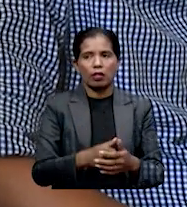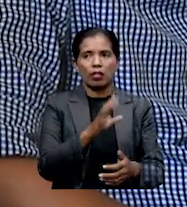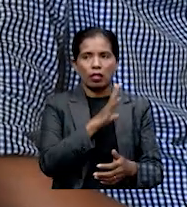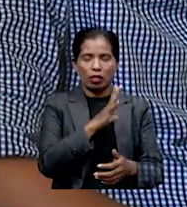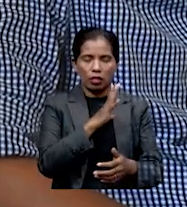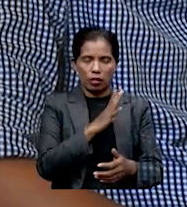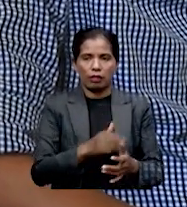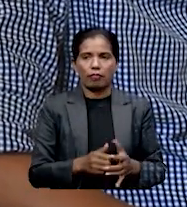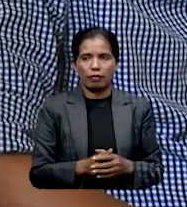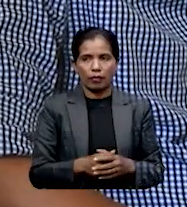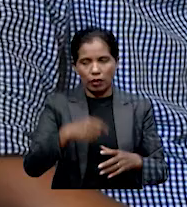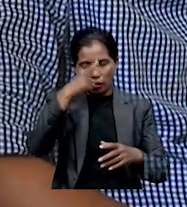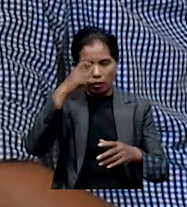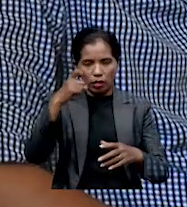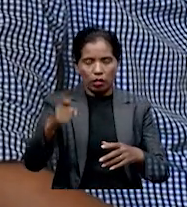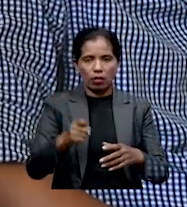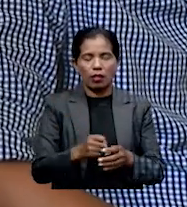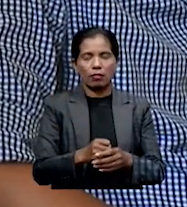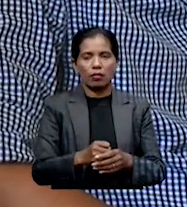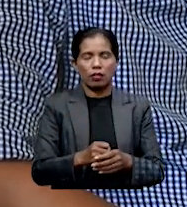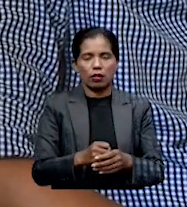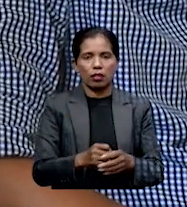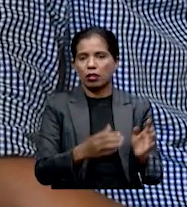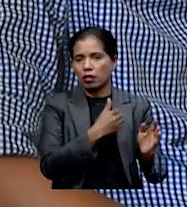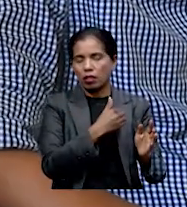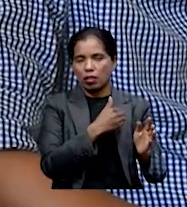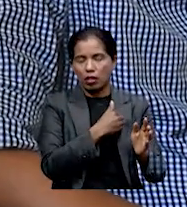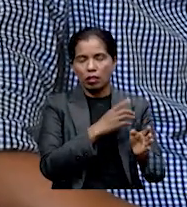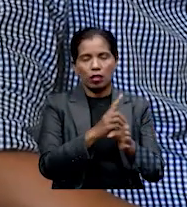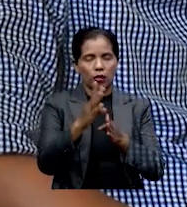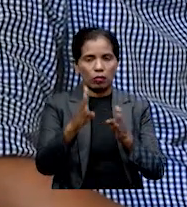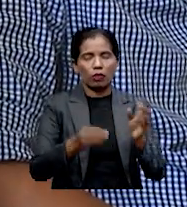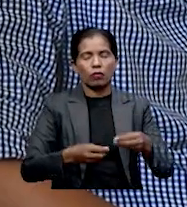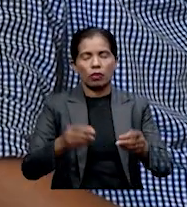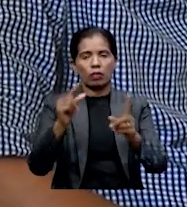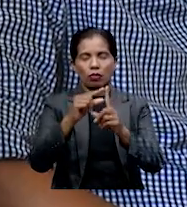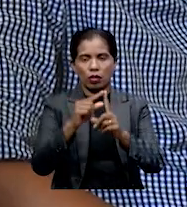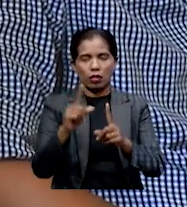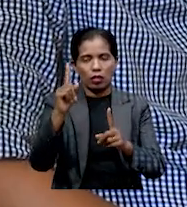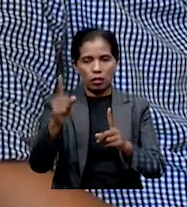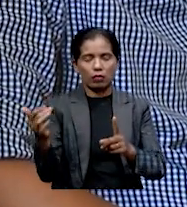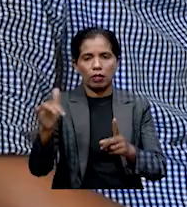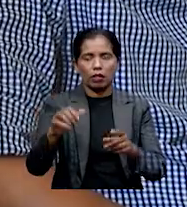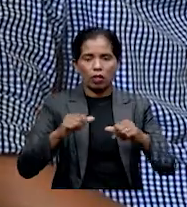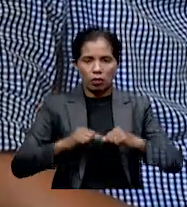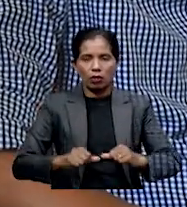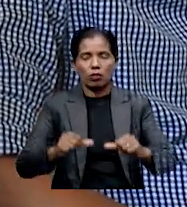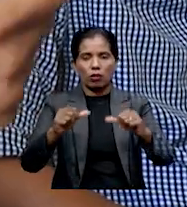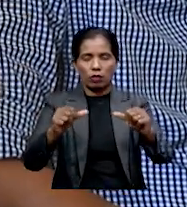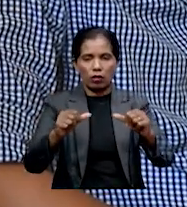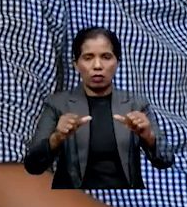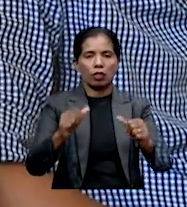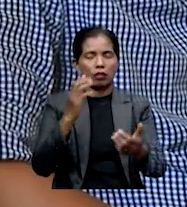superior tamba superior sida posa telefon ida ba sira para atualo continuação ga